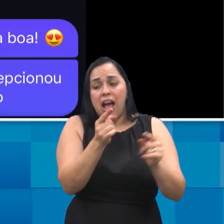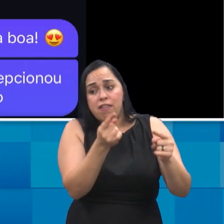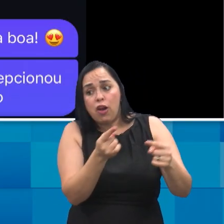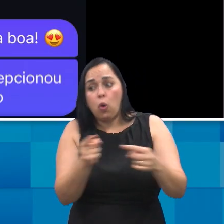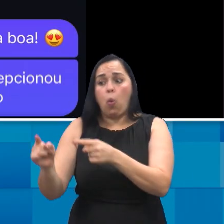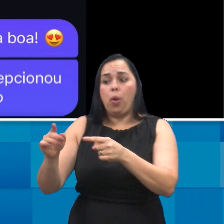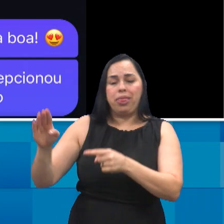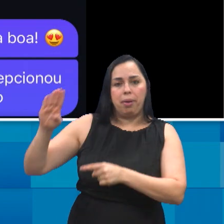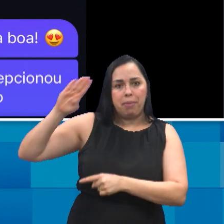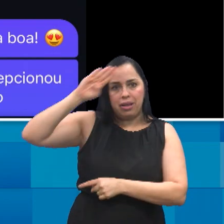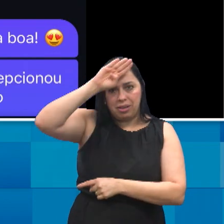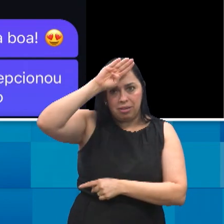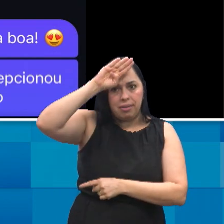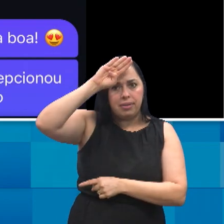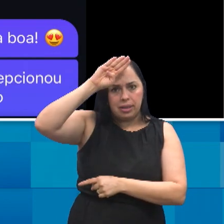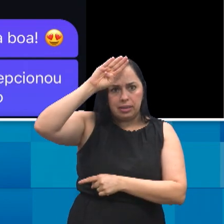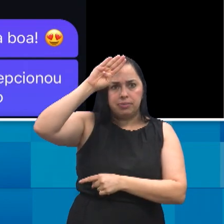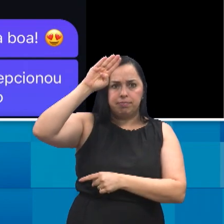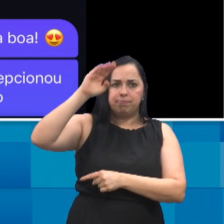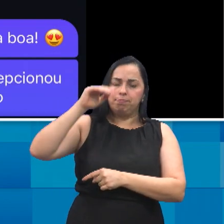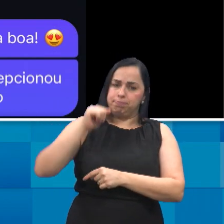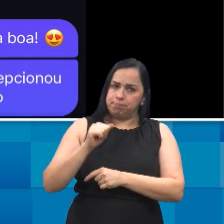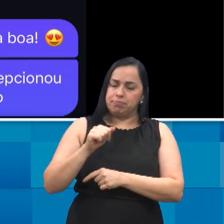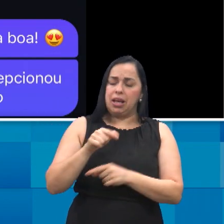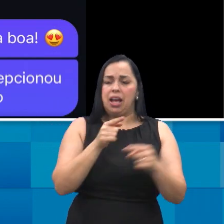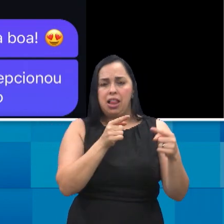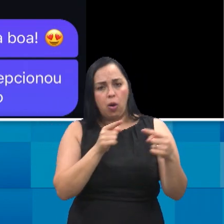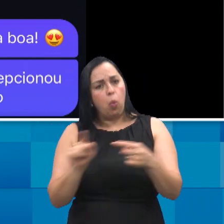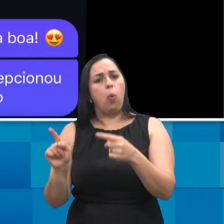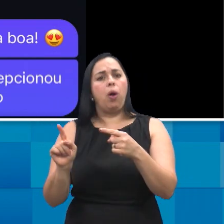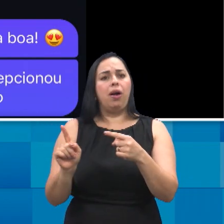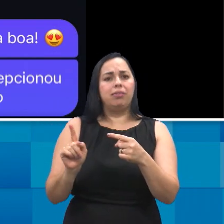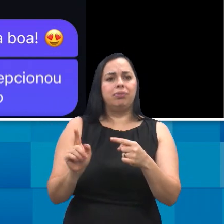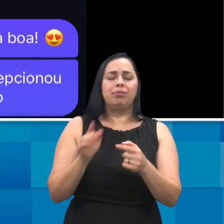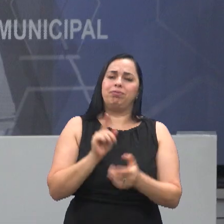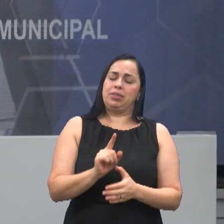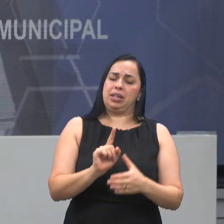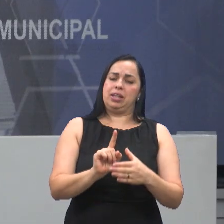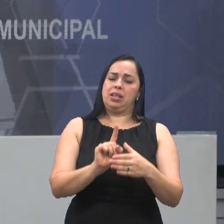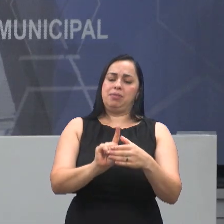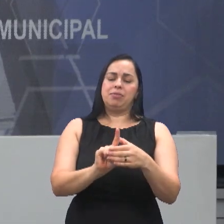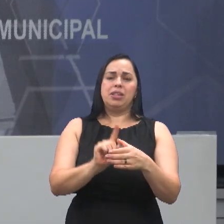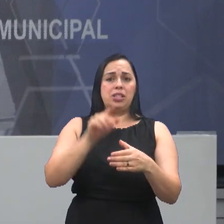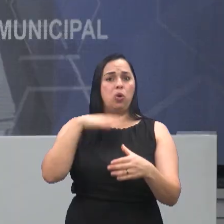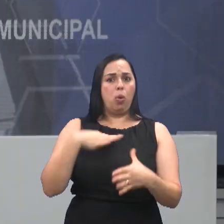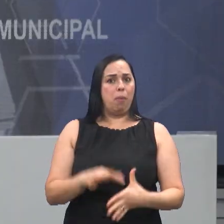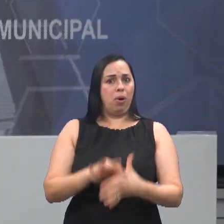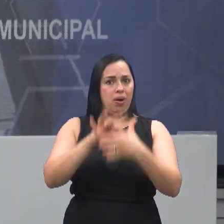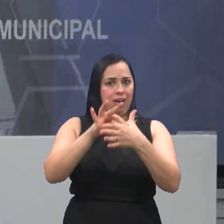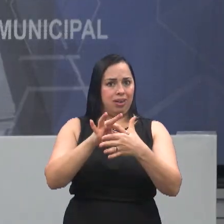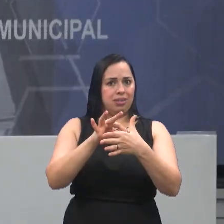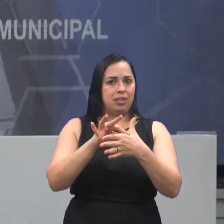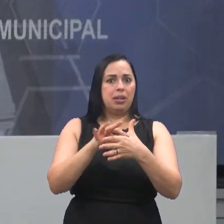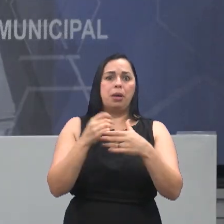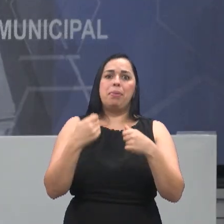Bolsonaro, institucionalmente. Fez oposição, etc. E eu, como líder do Novo aqui na casa, eu tinha que